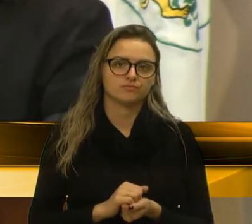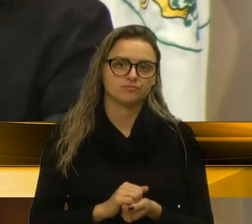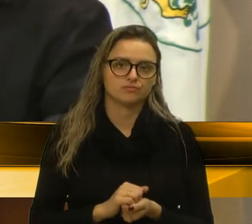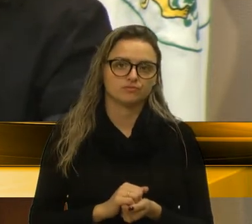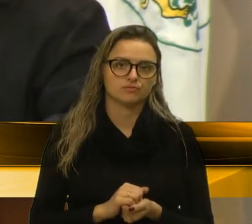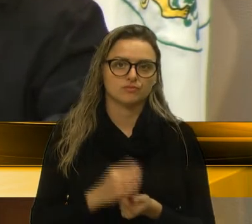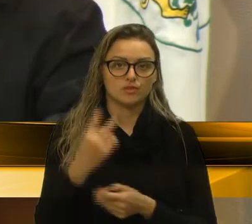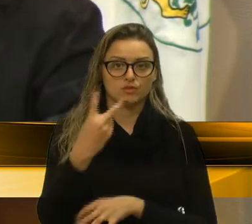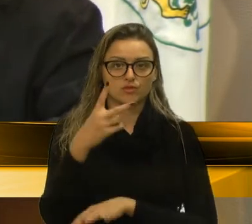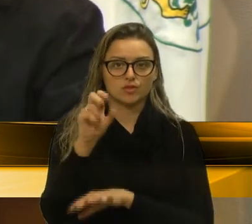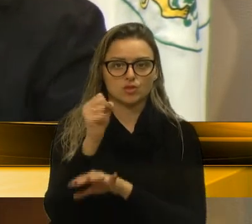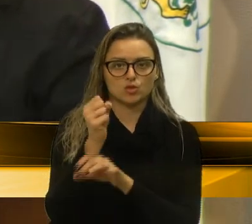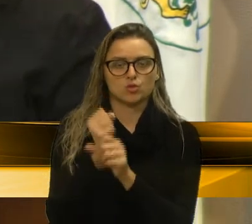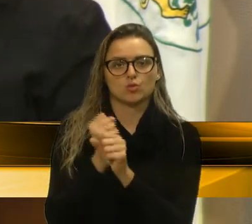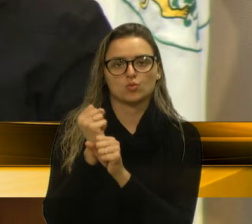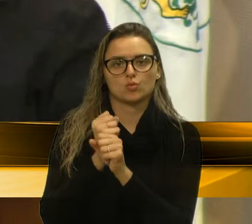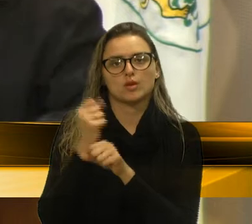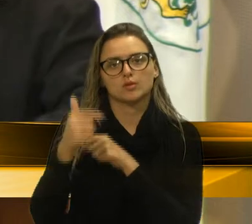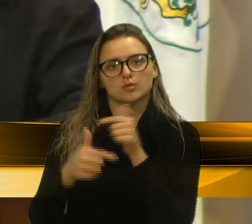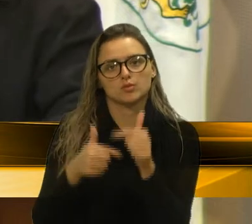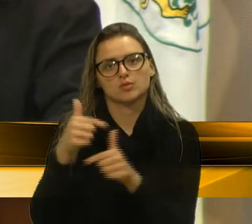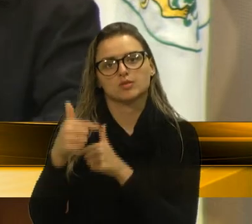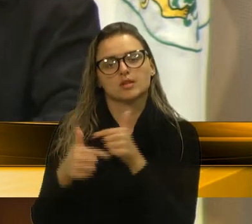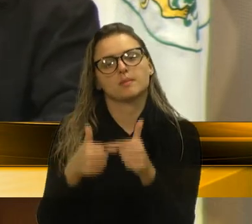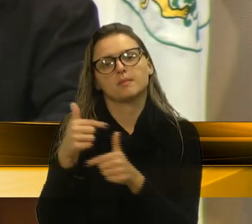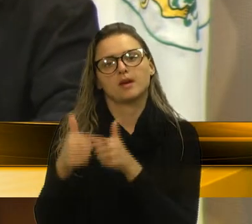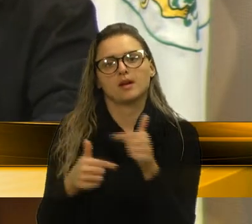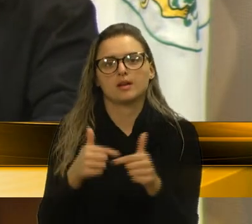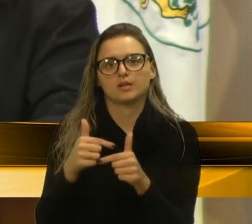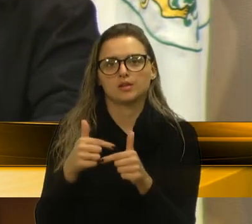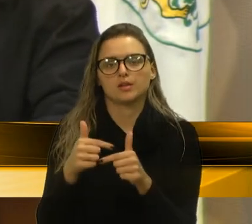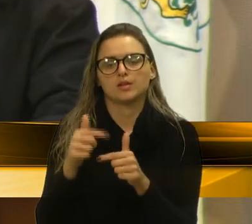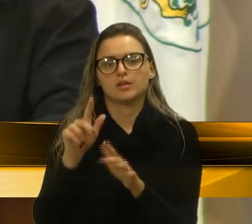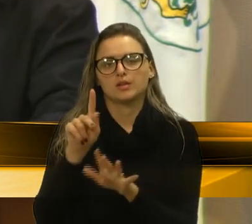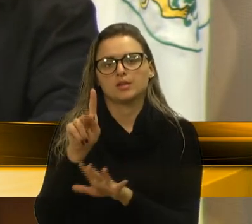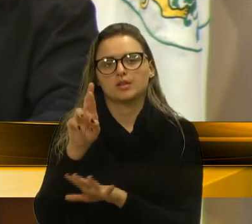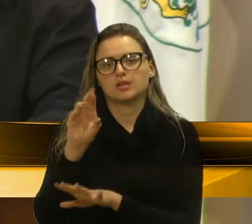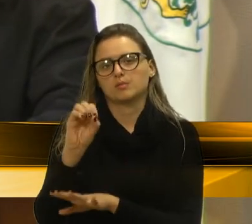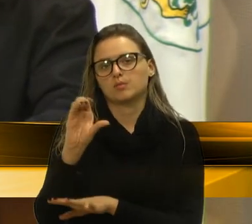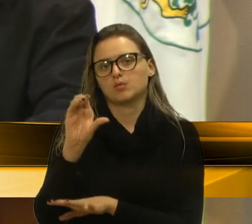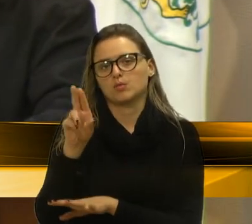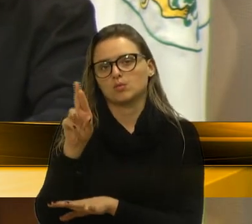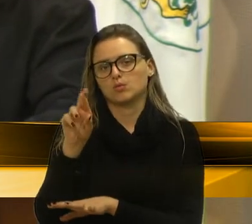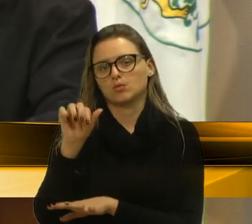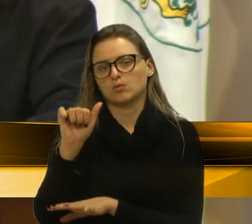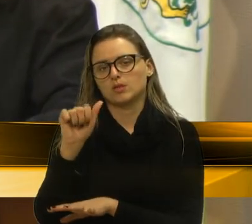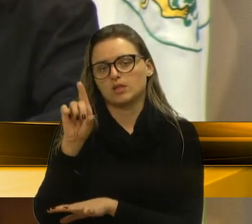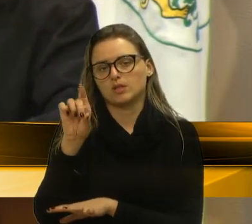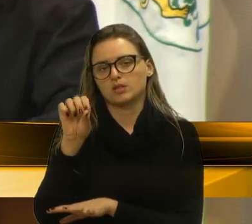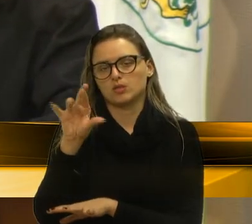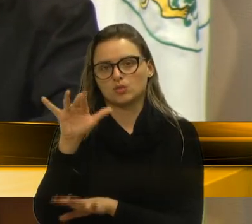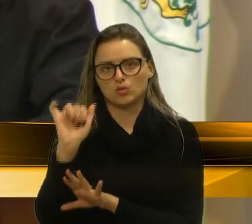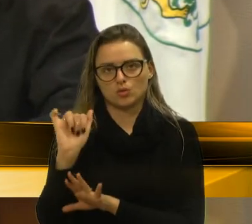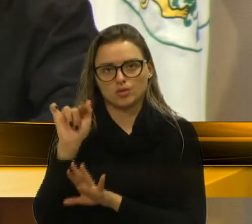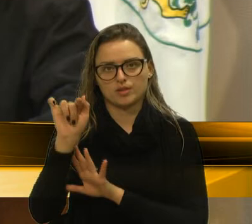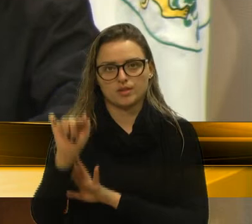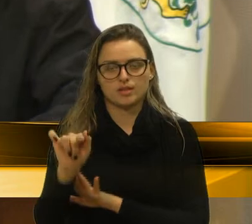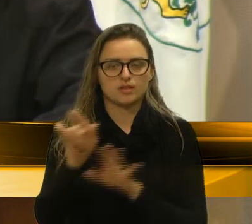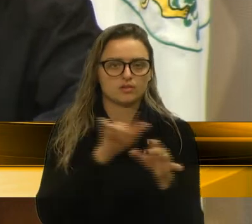com 28 anos de atuação em procuradorias de município, caso Porto